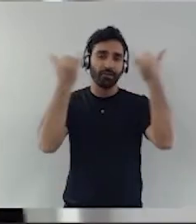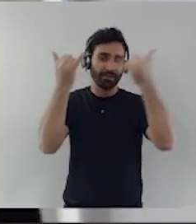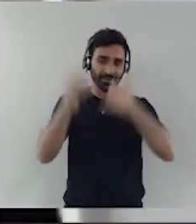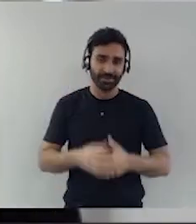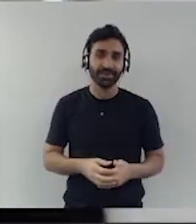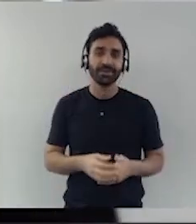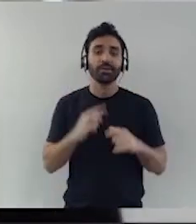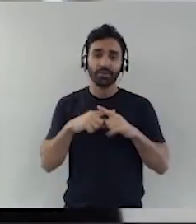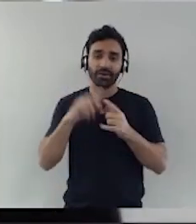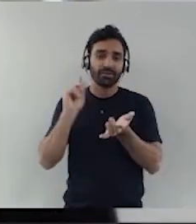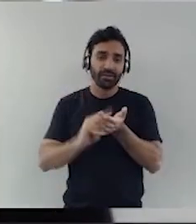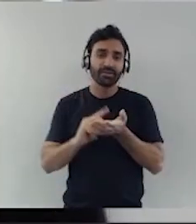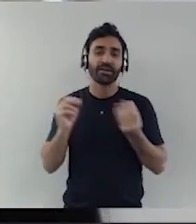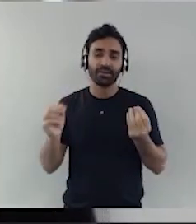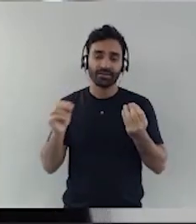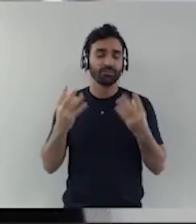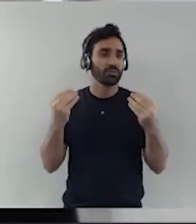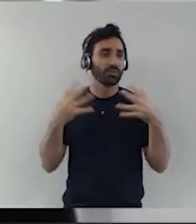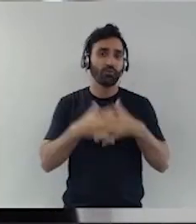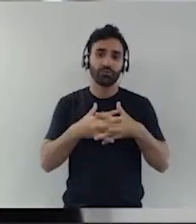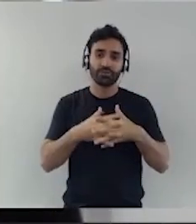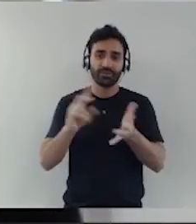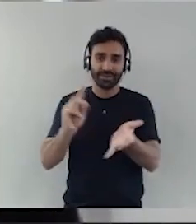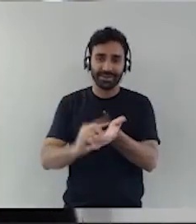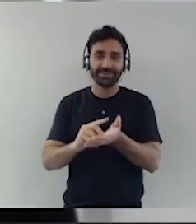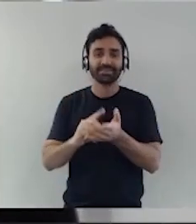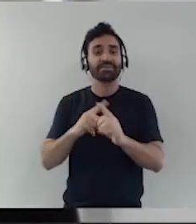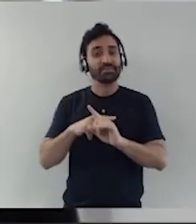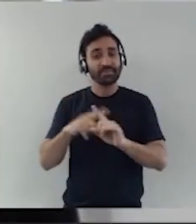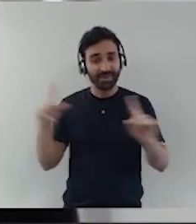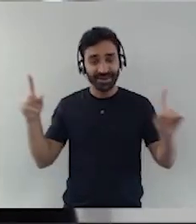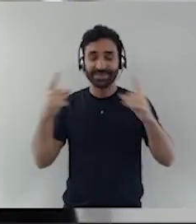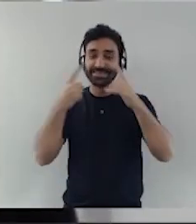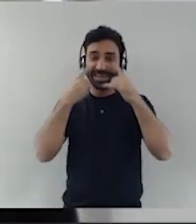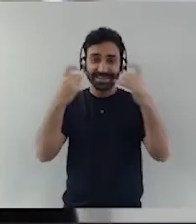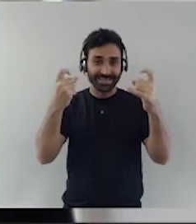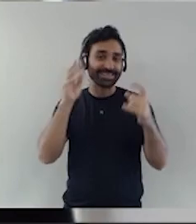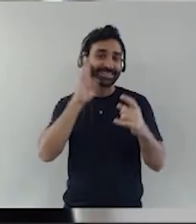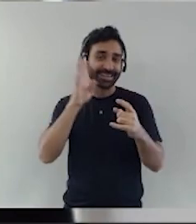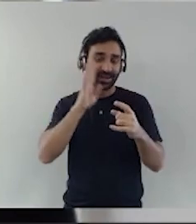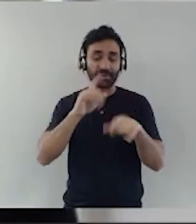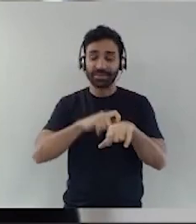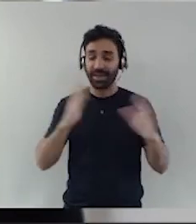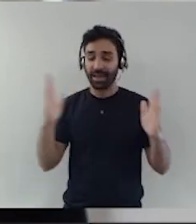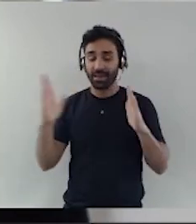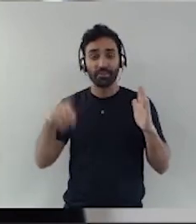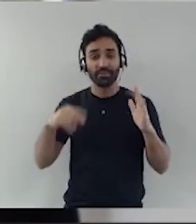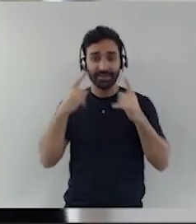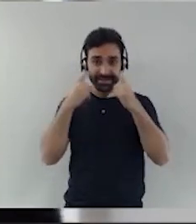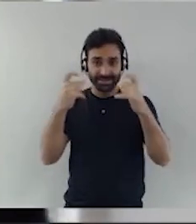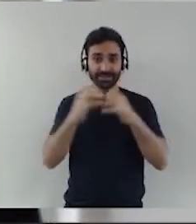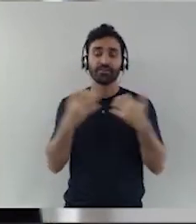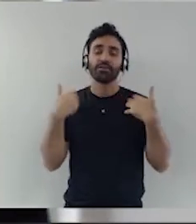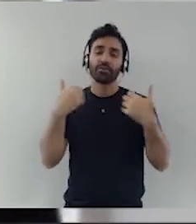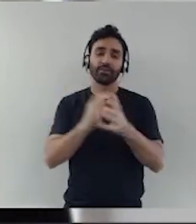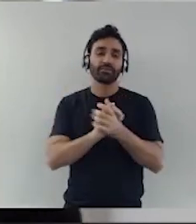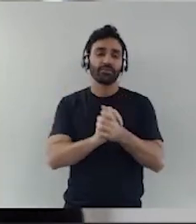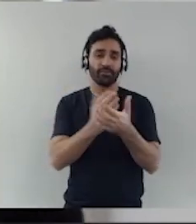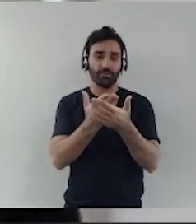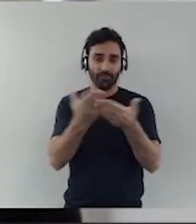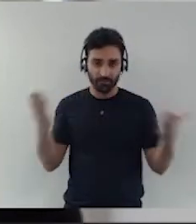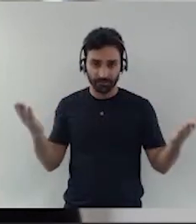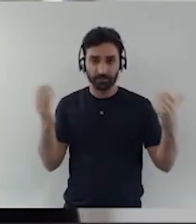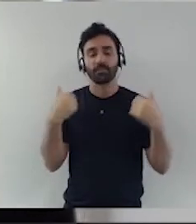a confusão é muito grande. Mas isso é interessante, né? Tempos interessantes estamos vivendo, né? Eu quero saudar os amigos, né? Dizer que